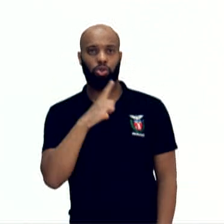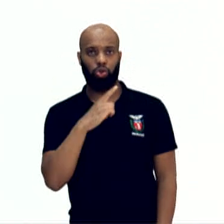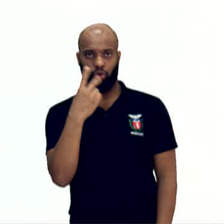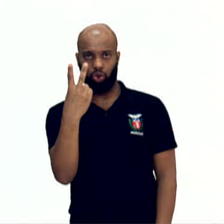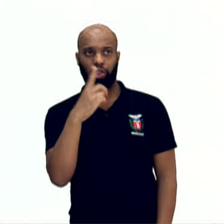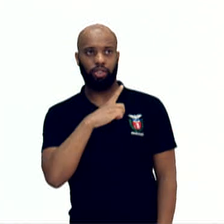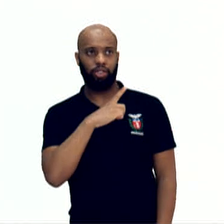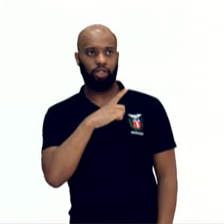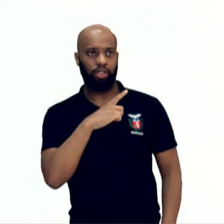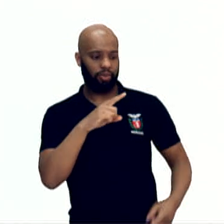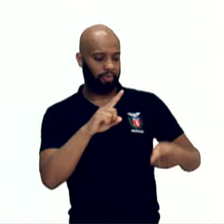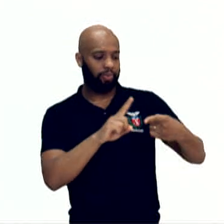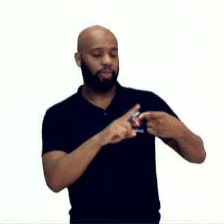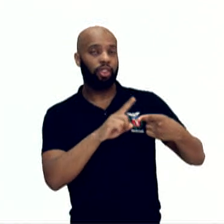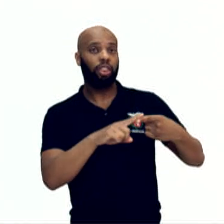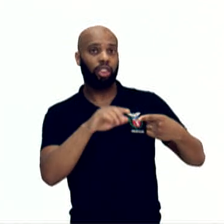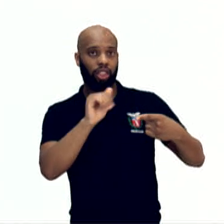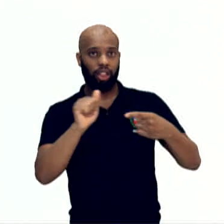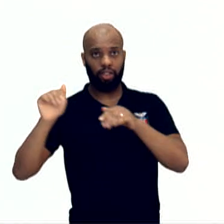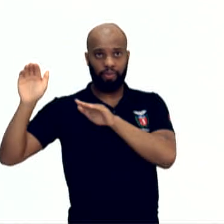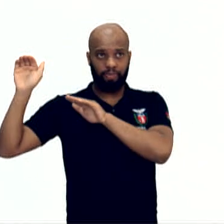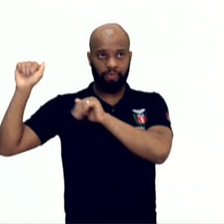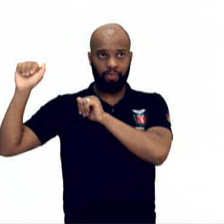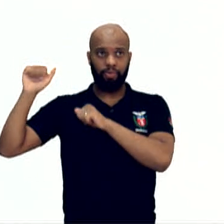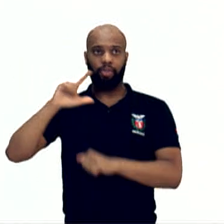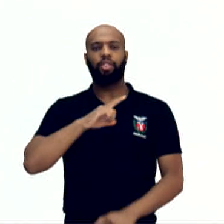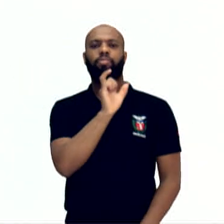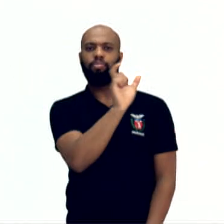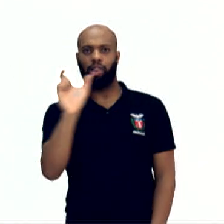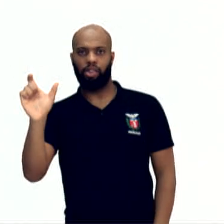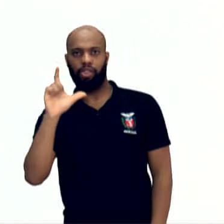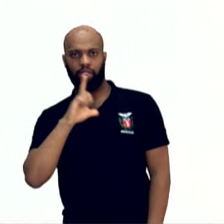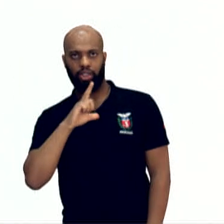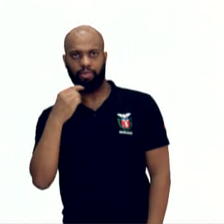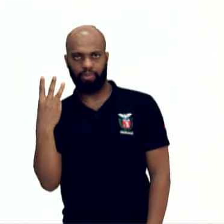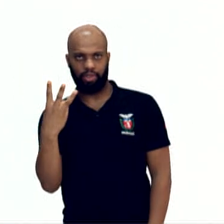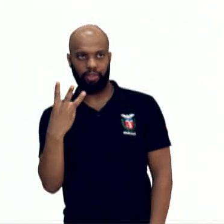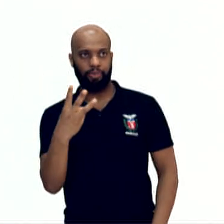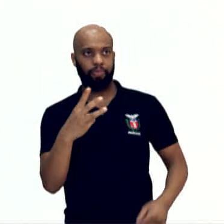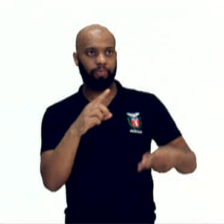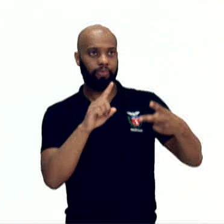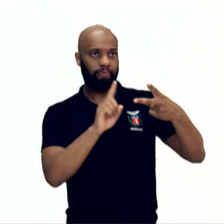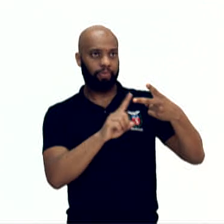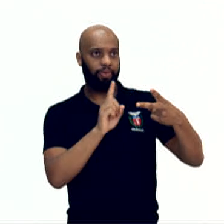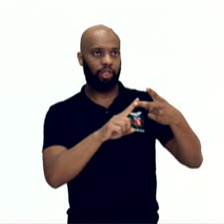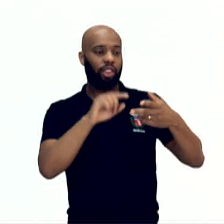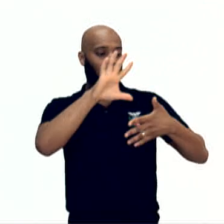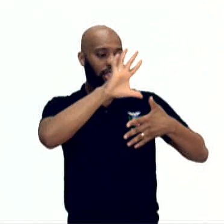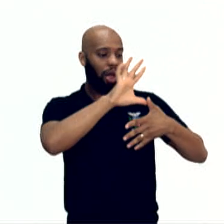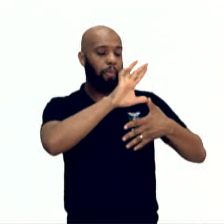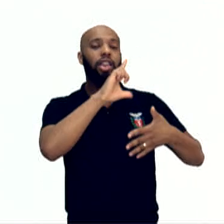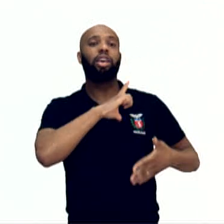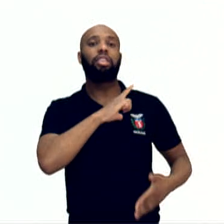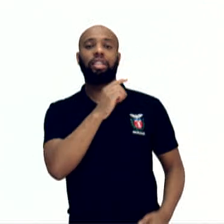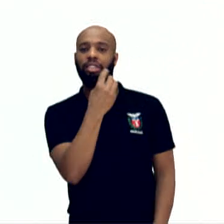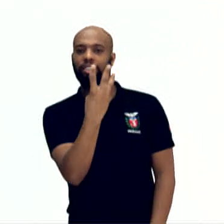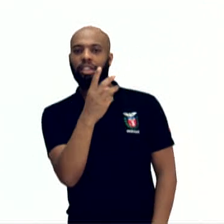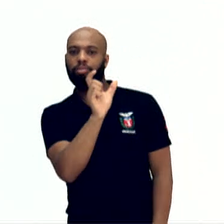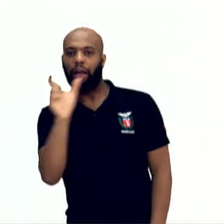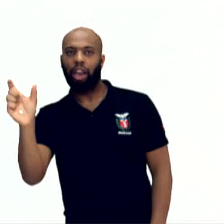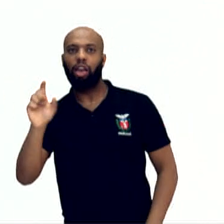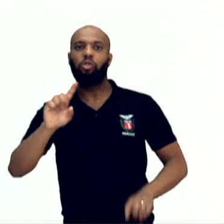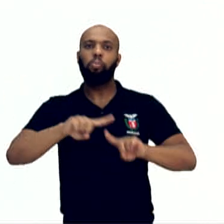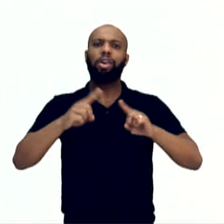duas opções. Na Espanha, 3 palavrinhas. Na América, 3 palavrinhas. Qual das duas sentenças é a